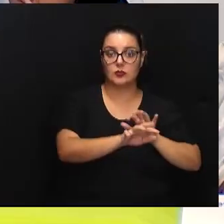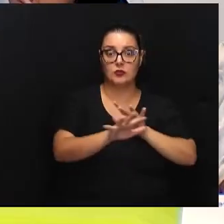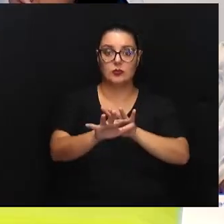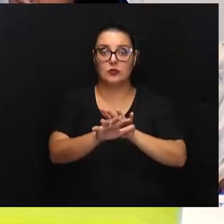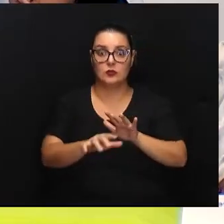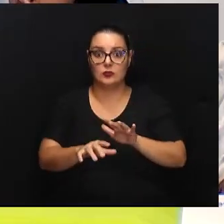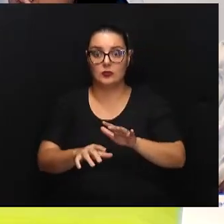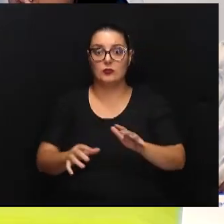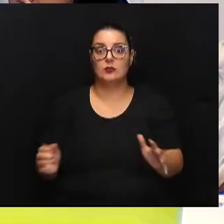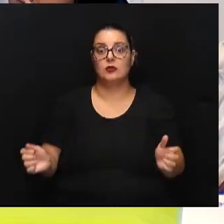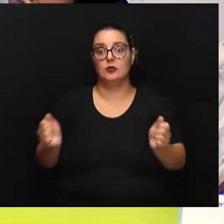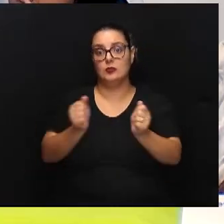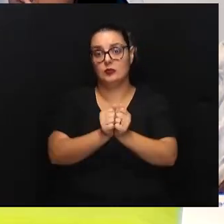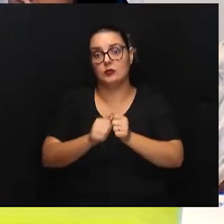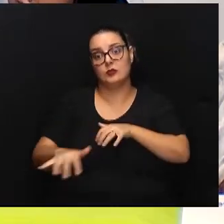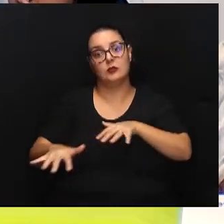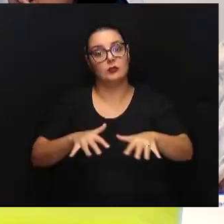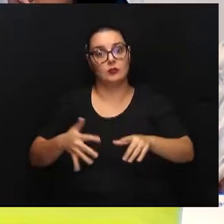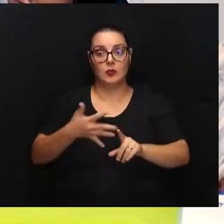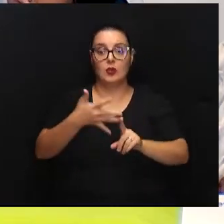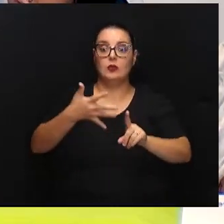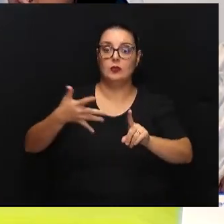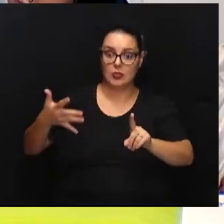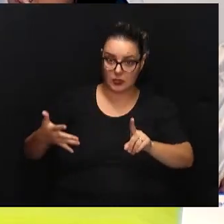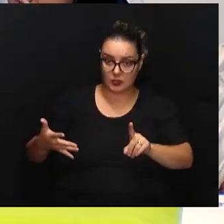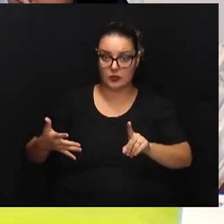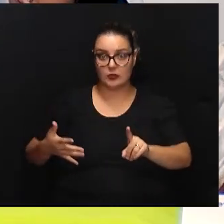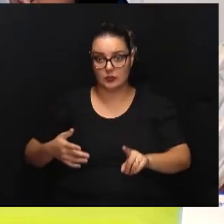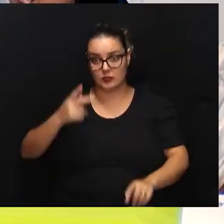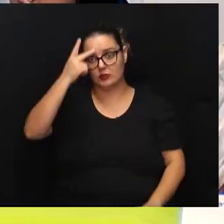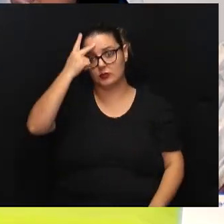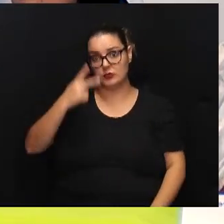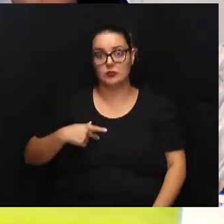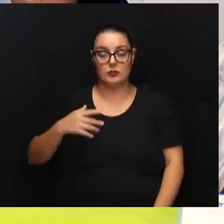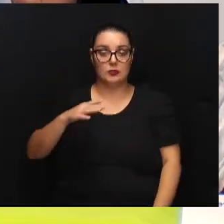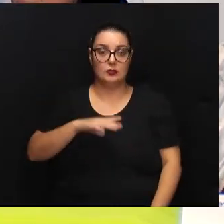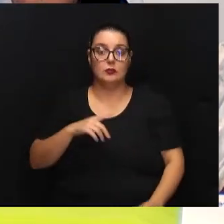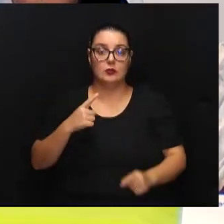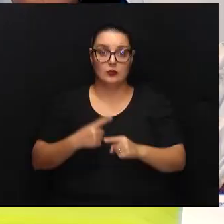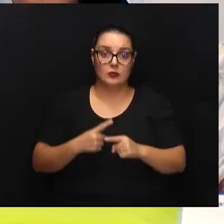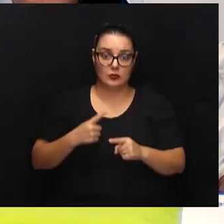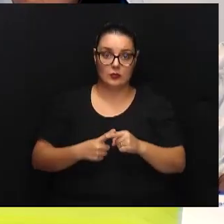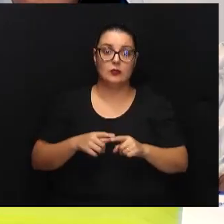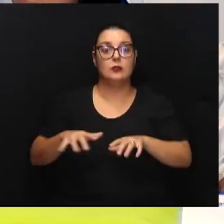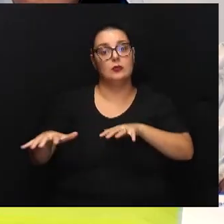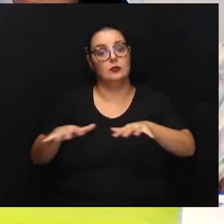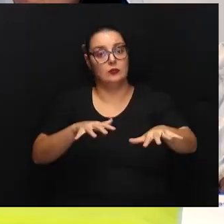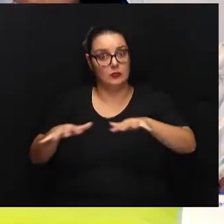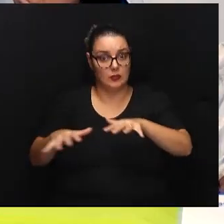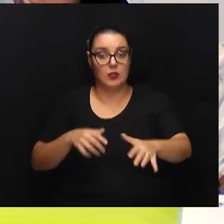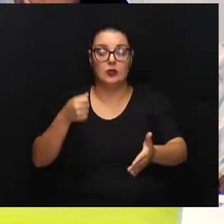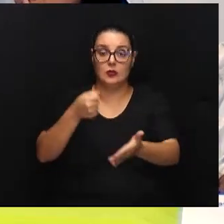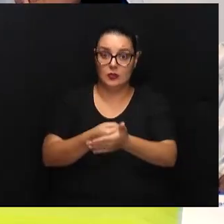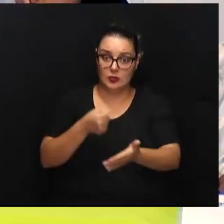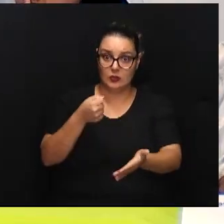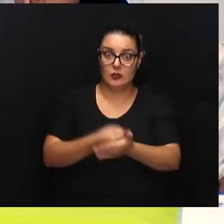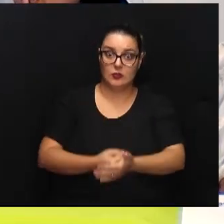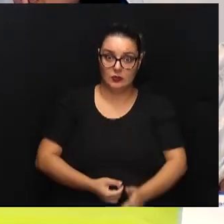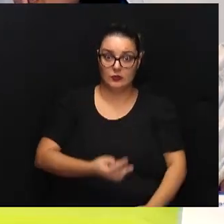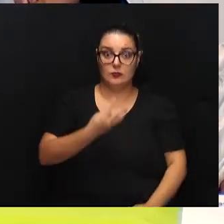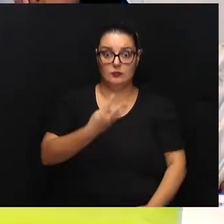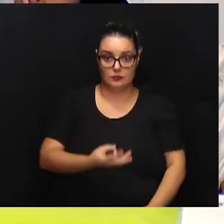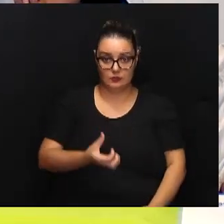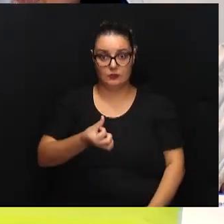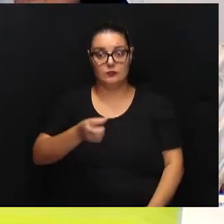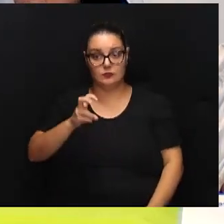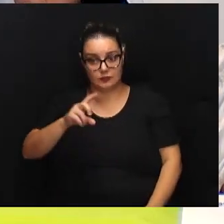LGBTs das suas cidades, porque são os movimentos que vão garantir 365 dias, todos os anos,